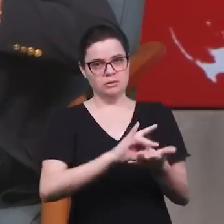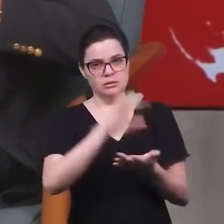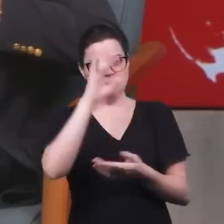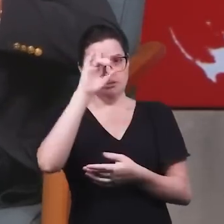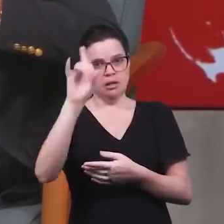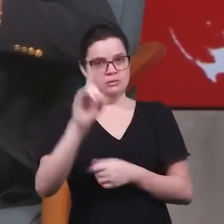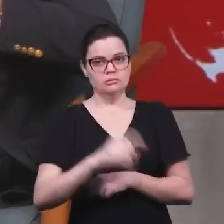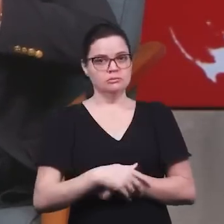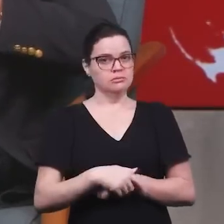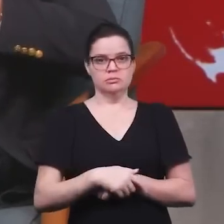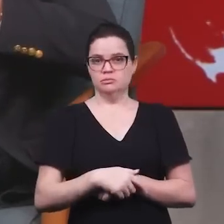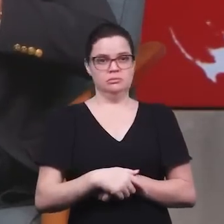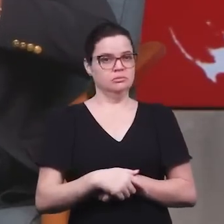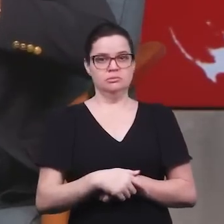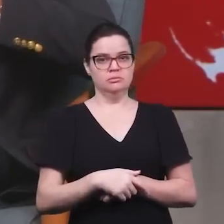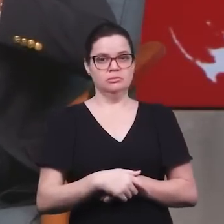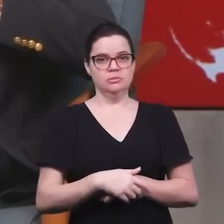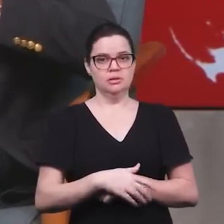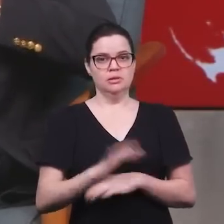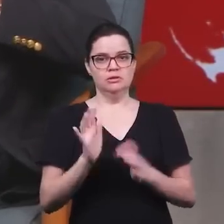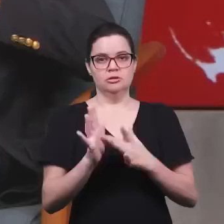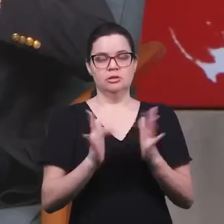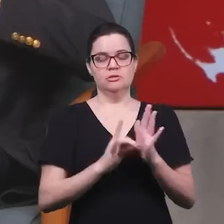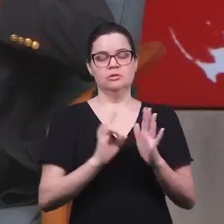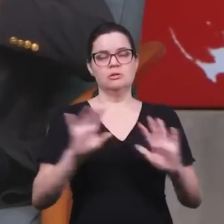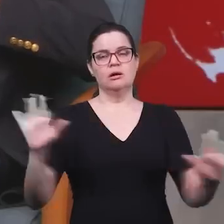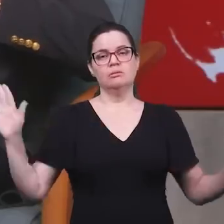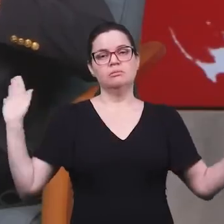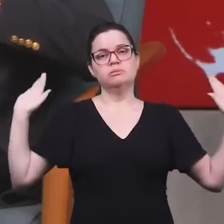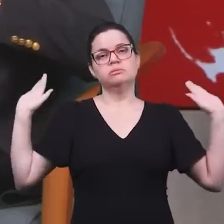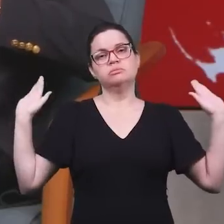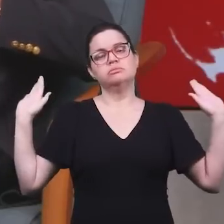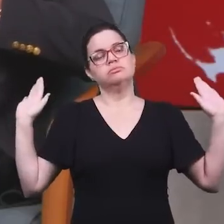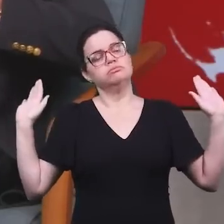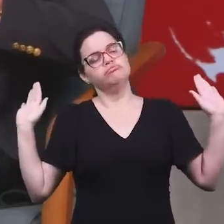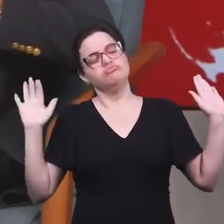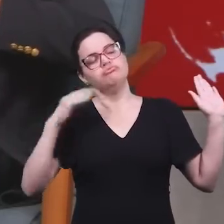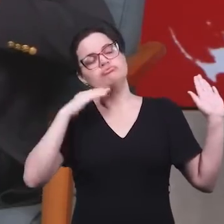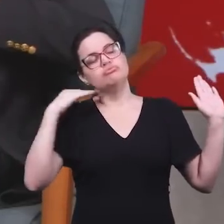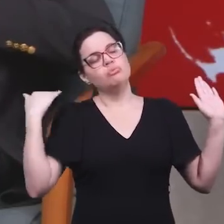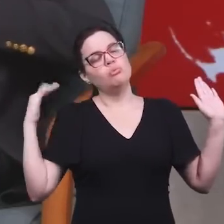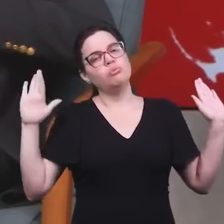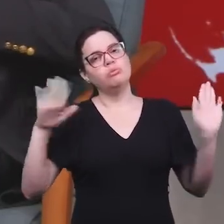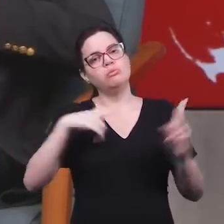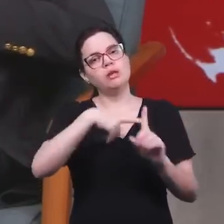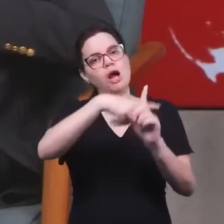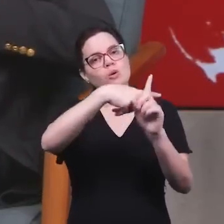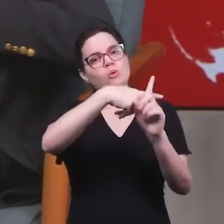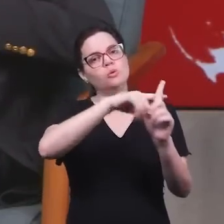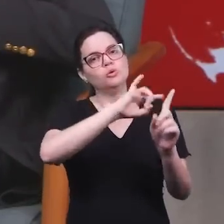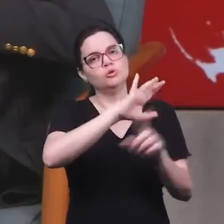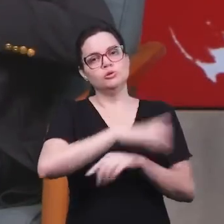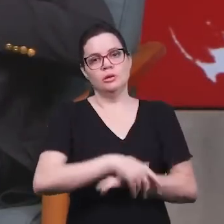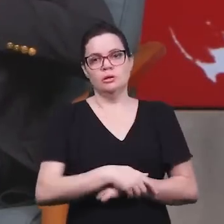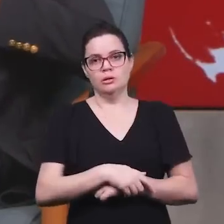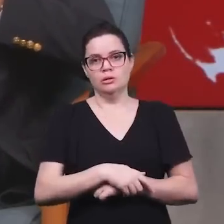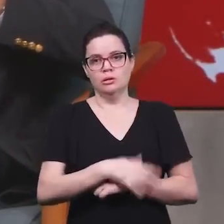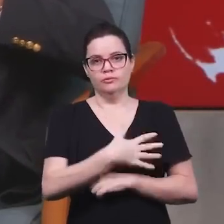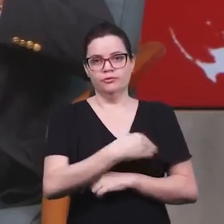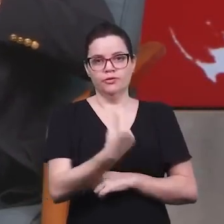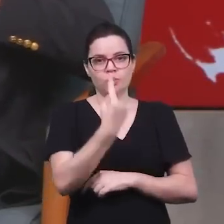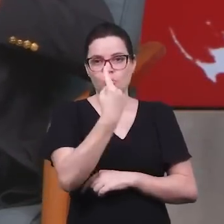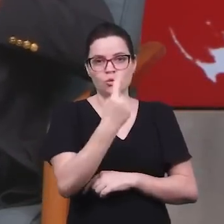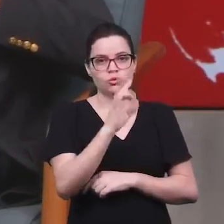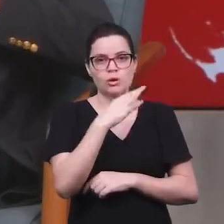Jesus está morto. O Filho único está morto. O Pai também está morto. Há